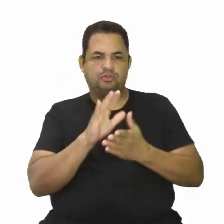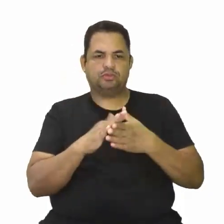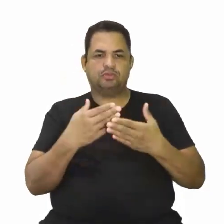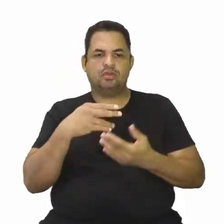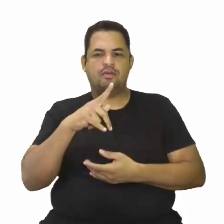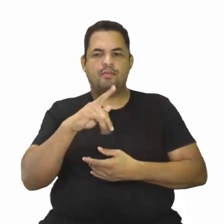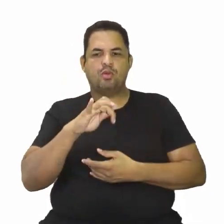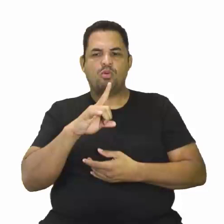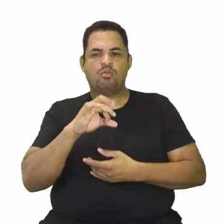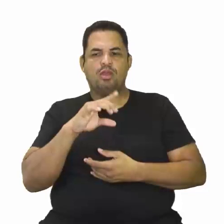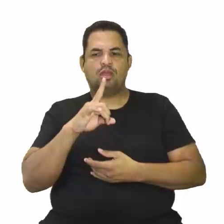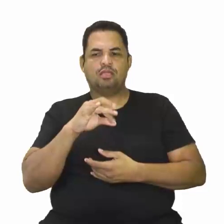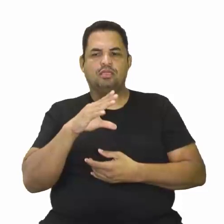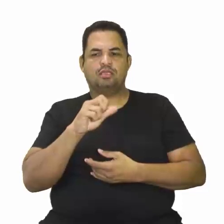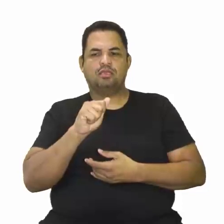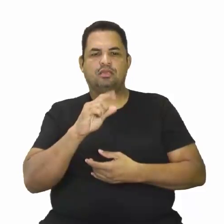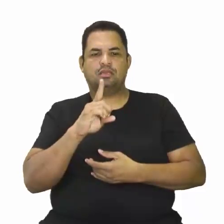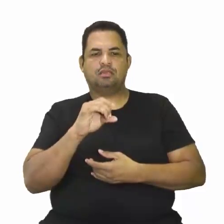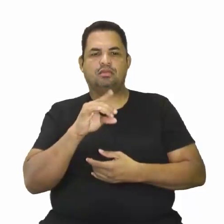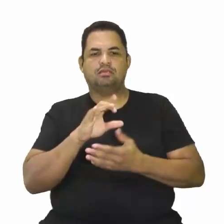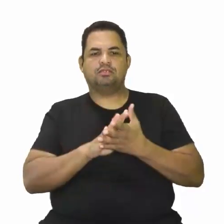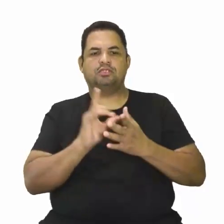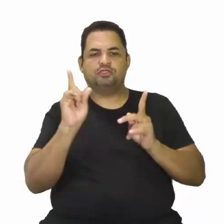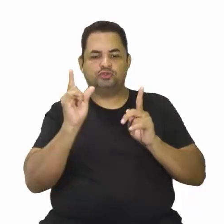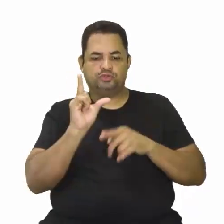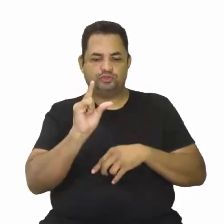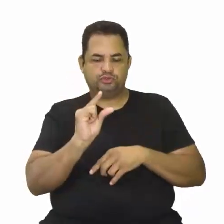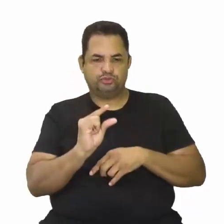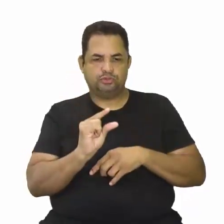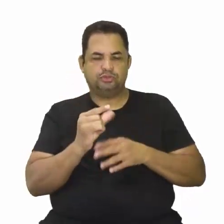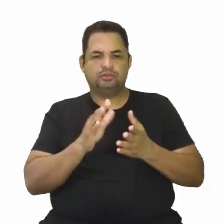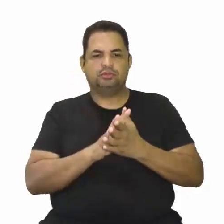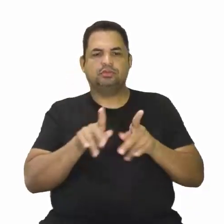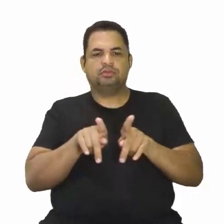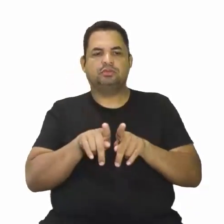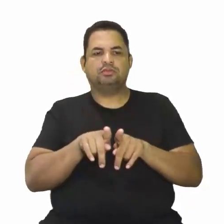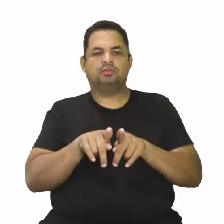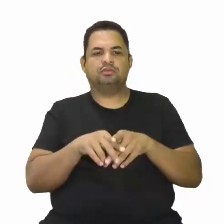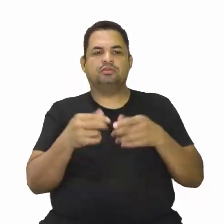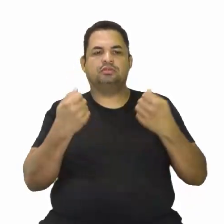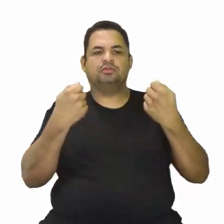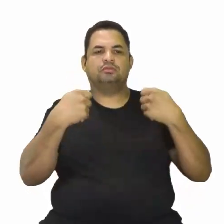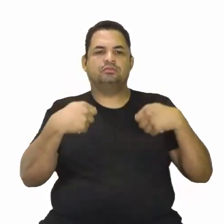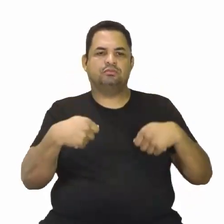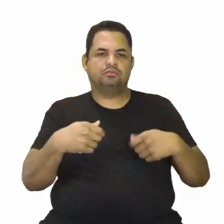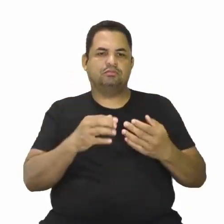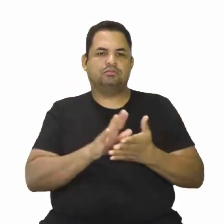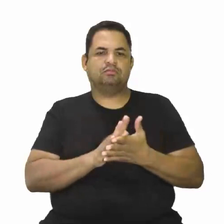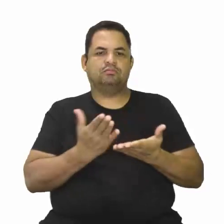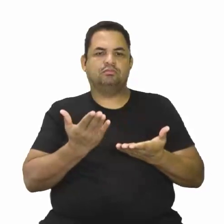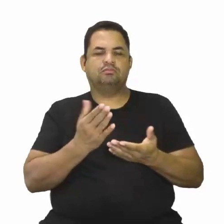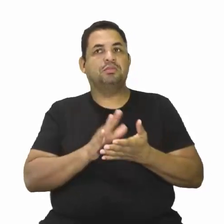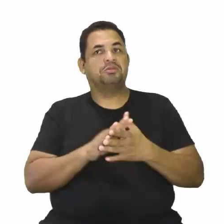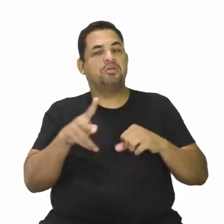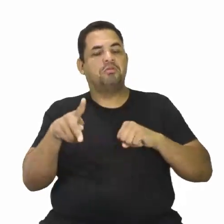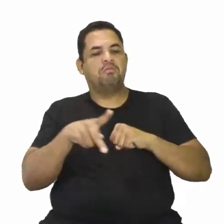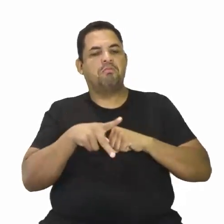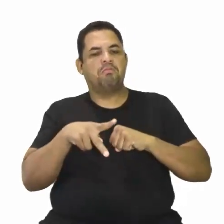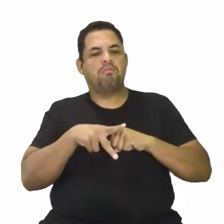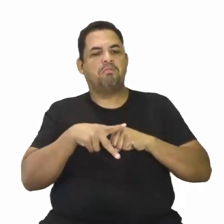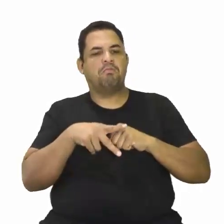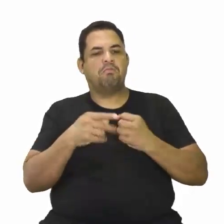forma apocopada, a forma reduzida, também pode ser de um